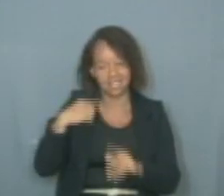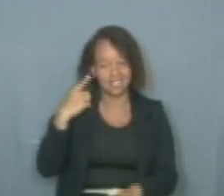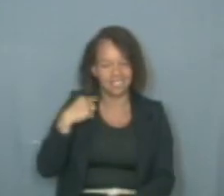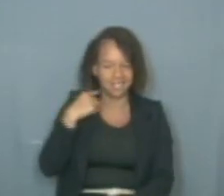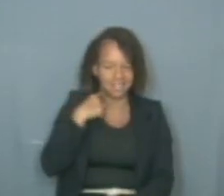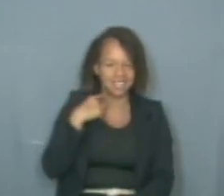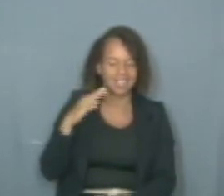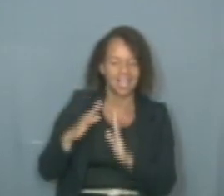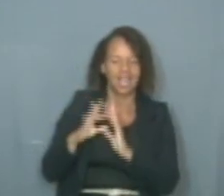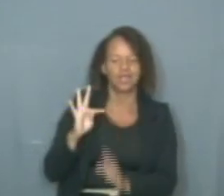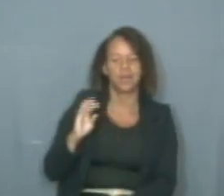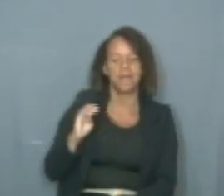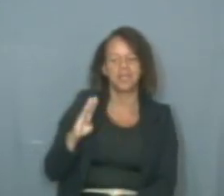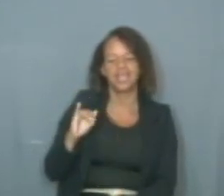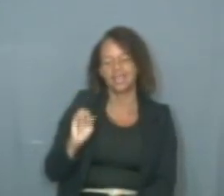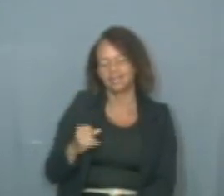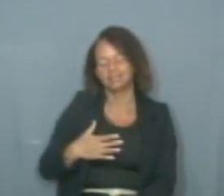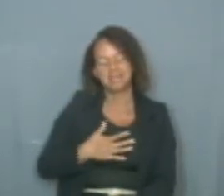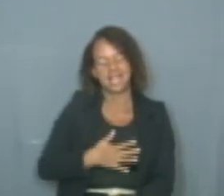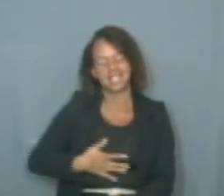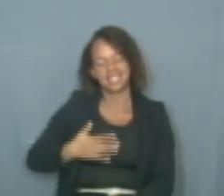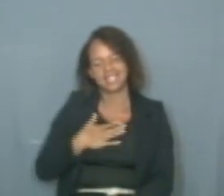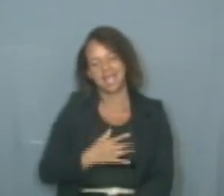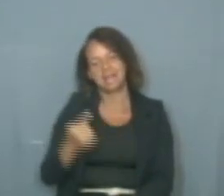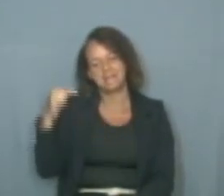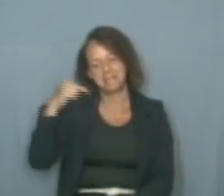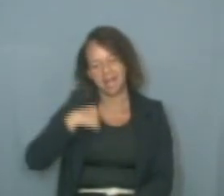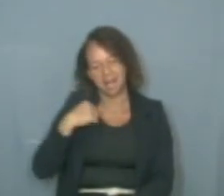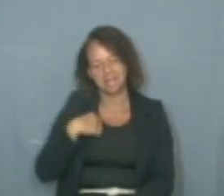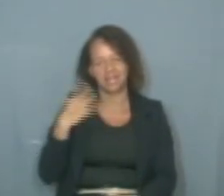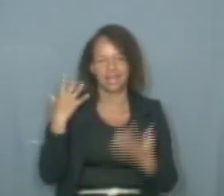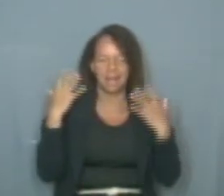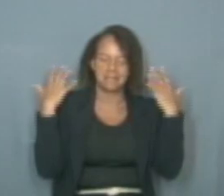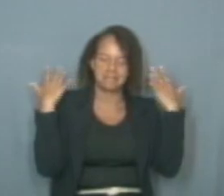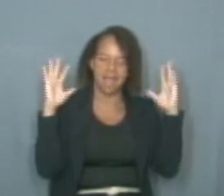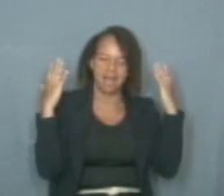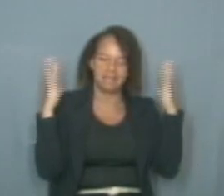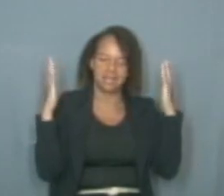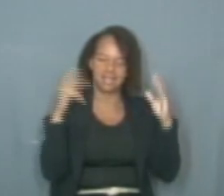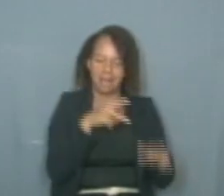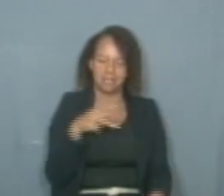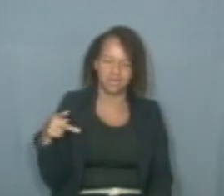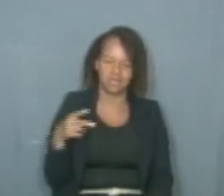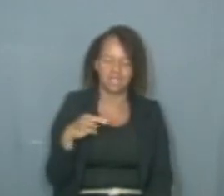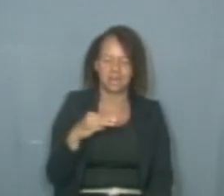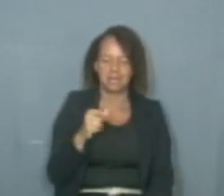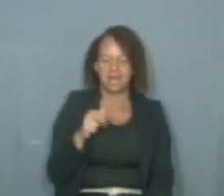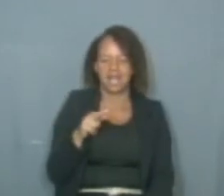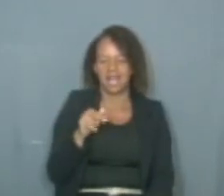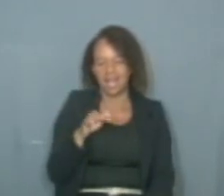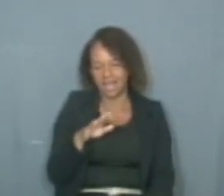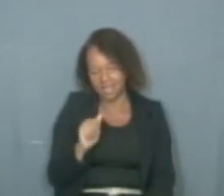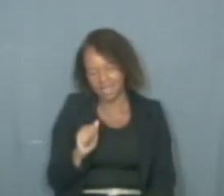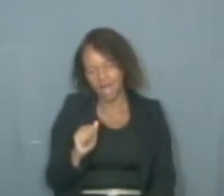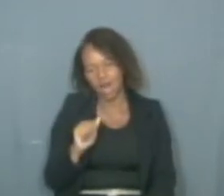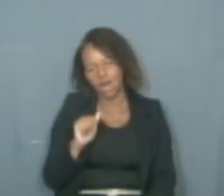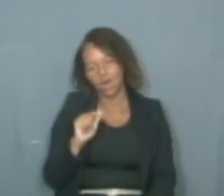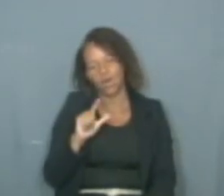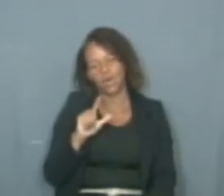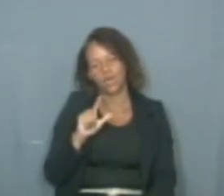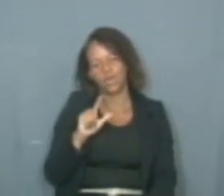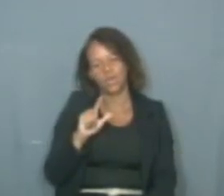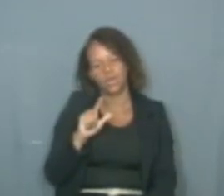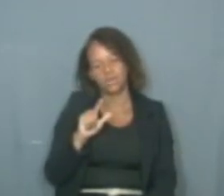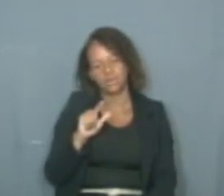Casa de Tobias, é uma honra. E, para mim, eu queria aqui parabenizar a professora Maria Lúcia, certo? Porque ela